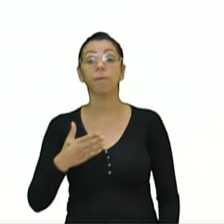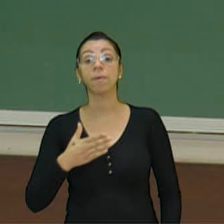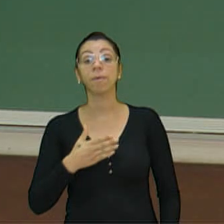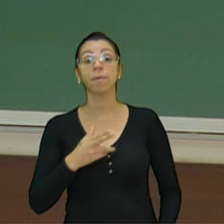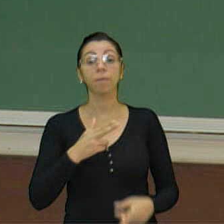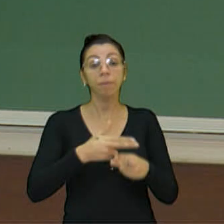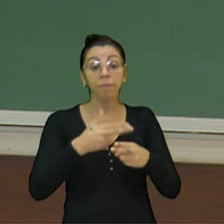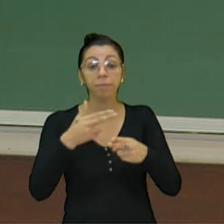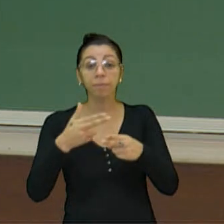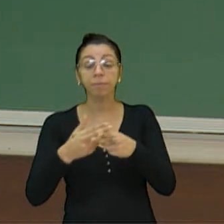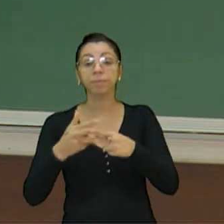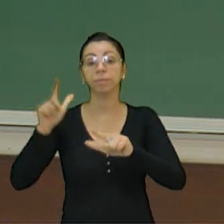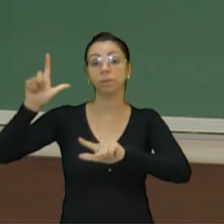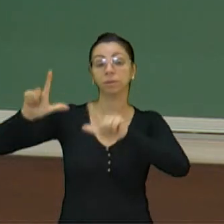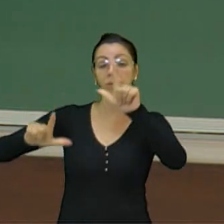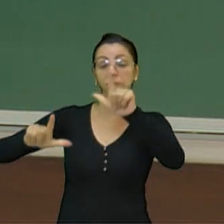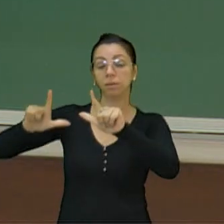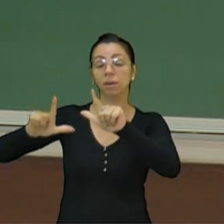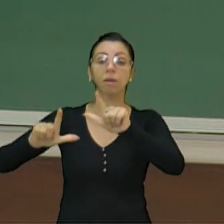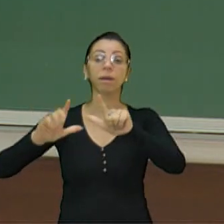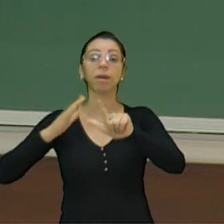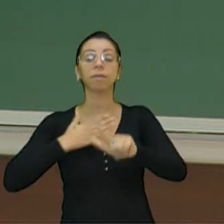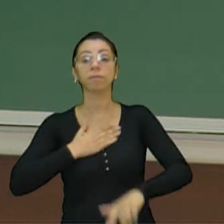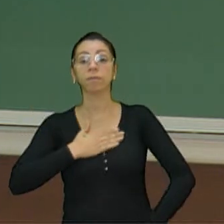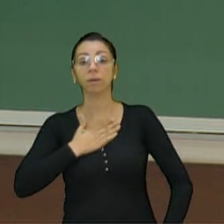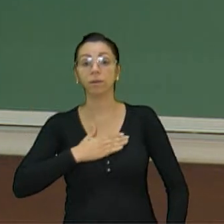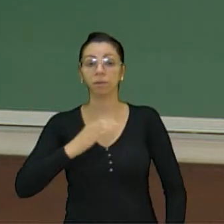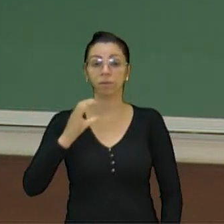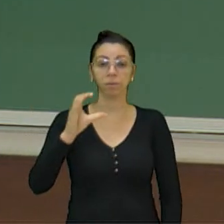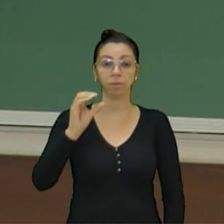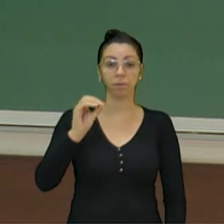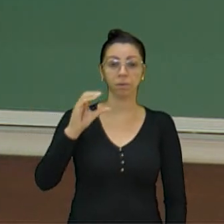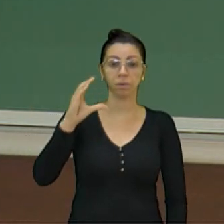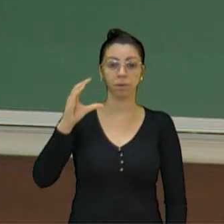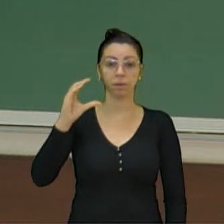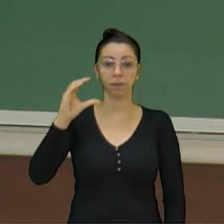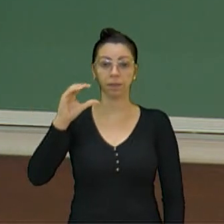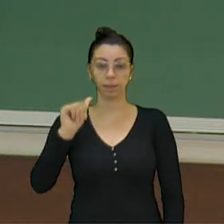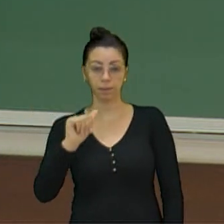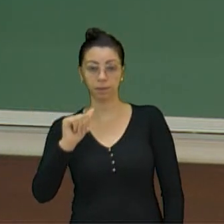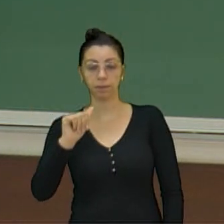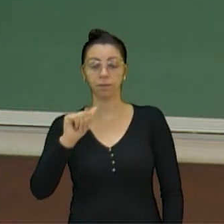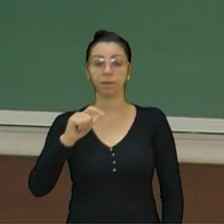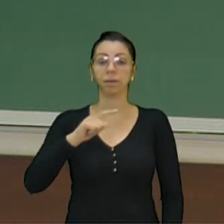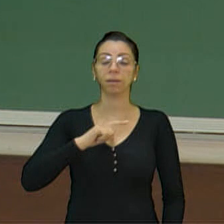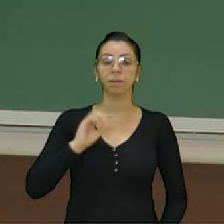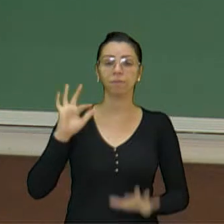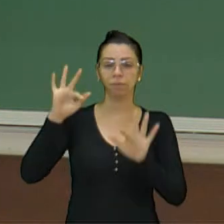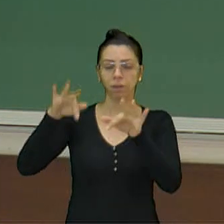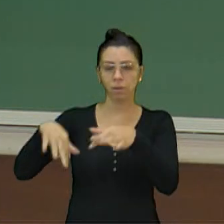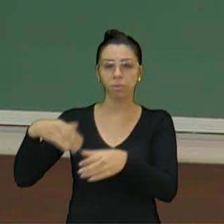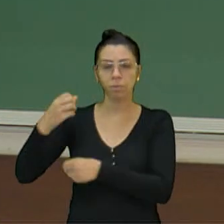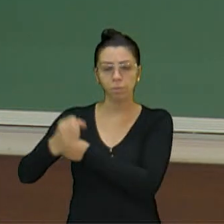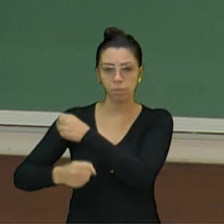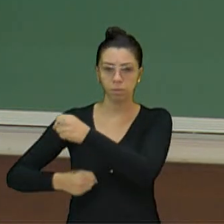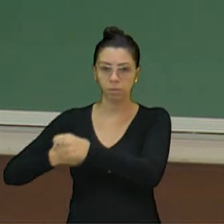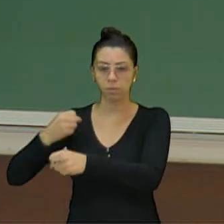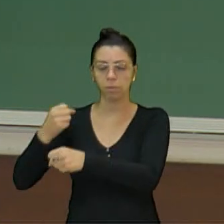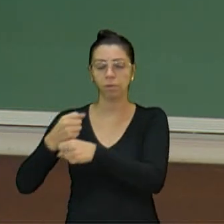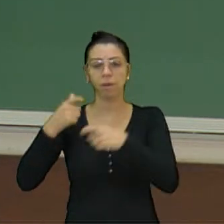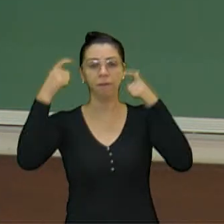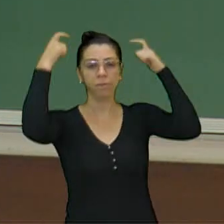é o favorito dela. Não sei se... Acho que vocês devem lembrar, sempre no final do ano tem, né? Que a Coca-Cola faz o comercial com